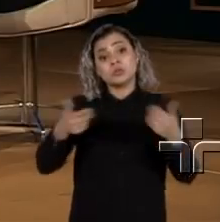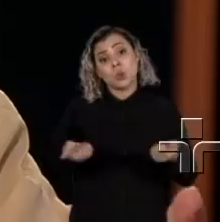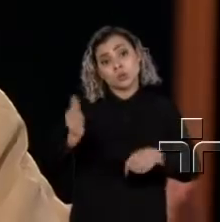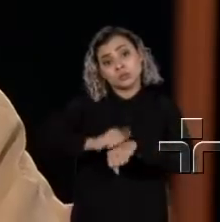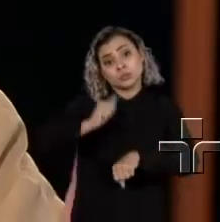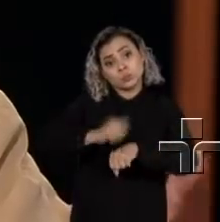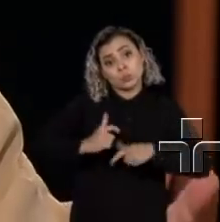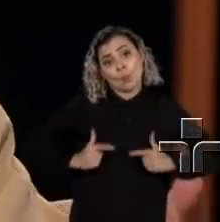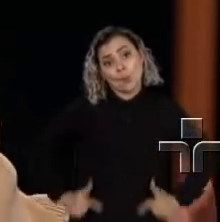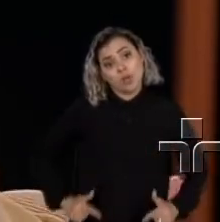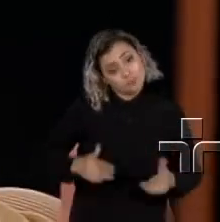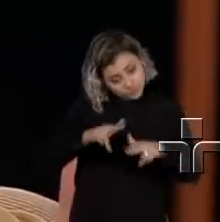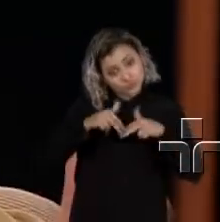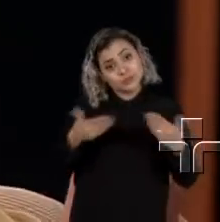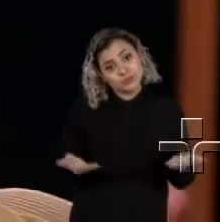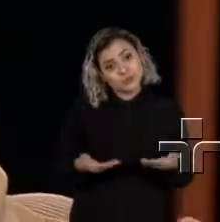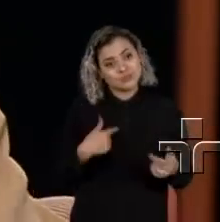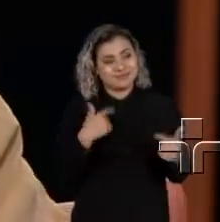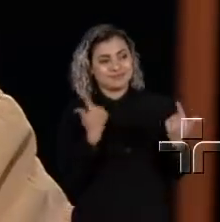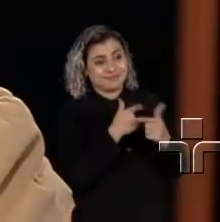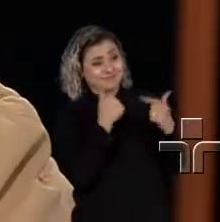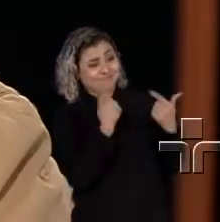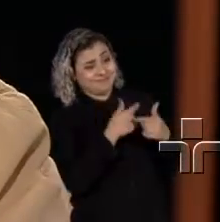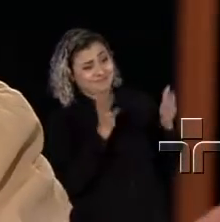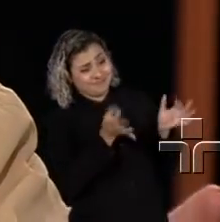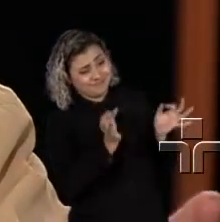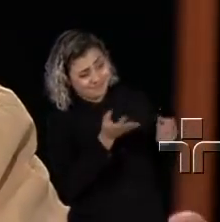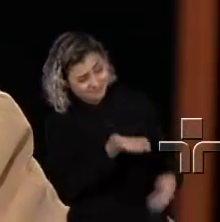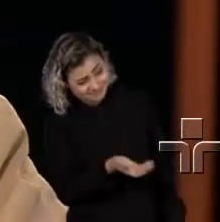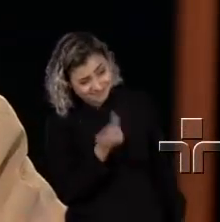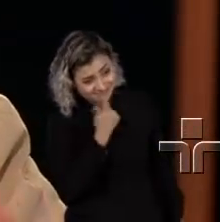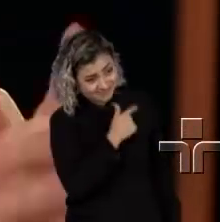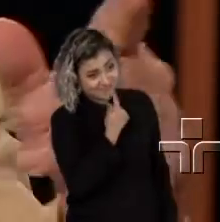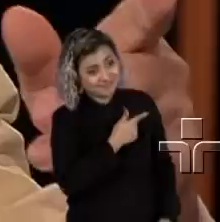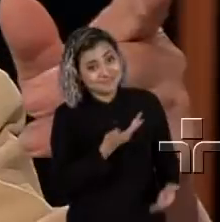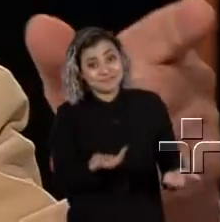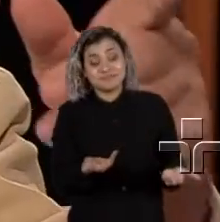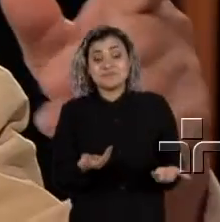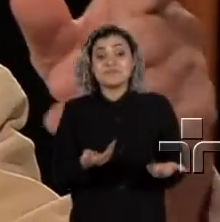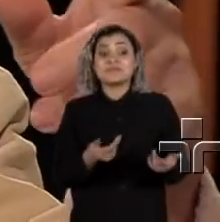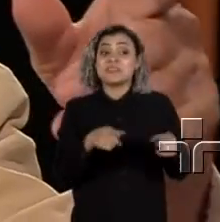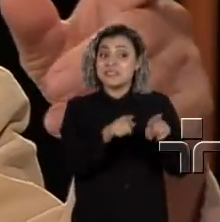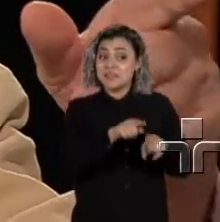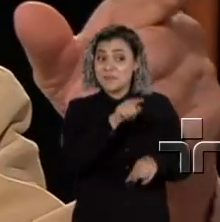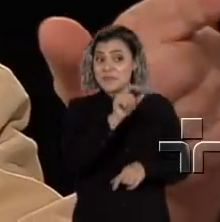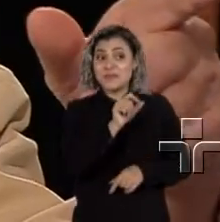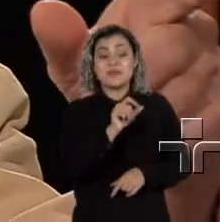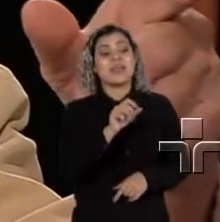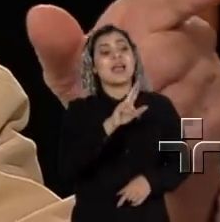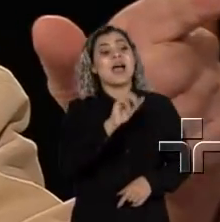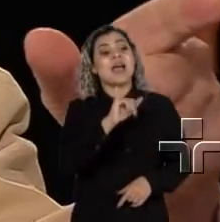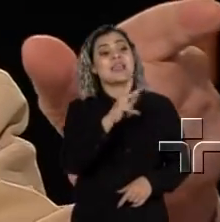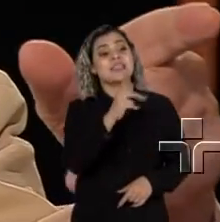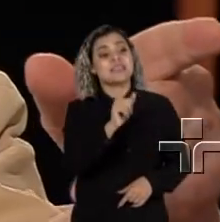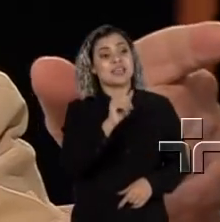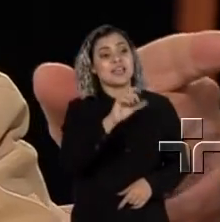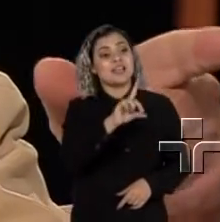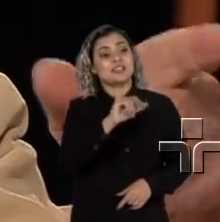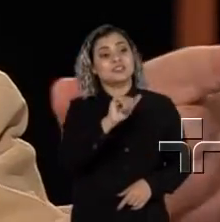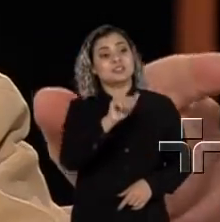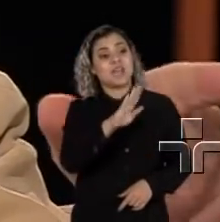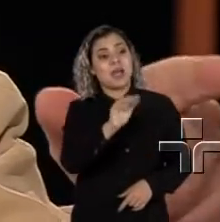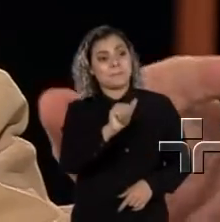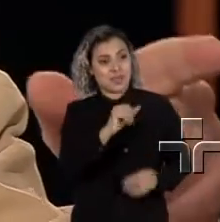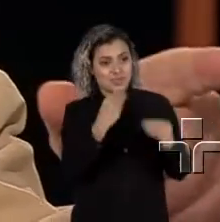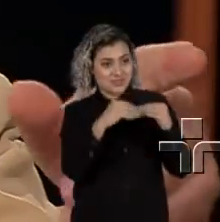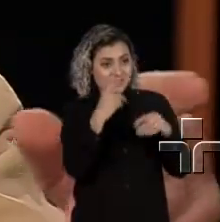Pois é. Mas vem cá. Inclusive, na Rainha Diaba tem o fato do cacete, a